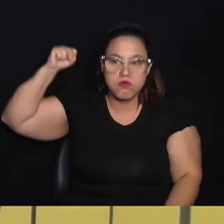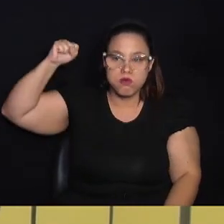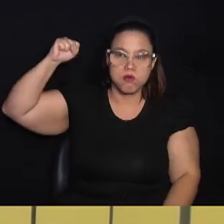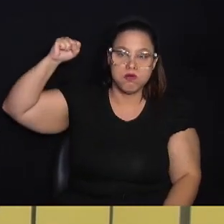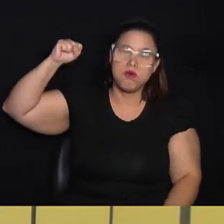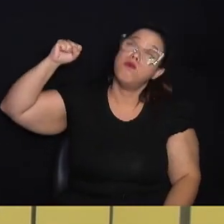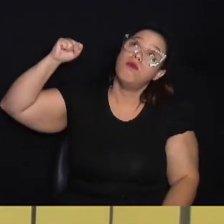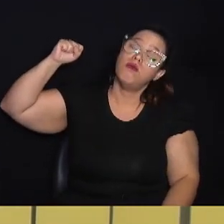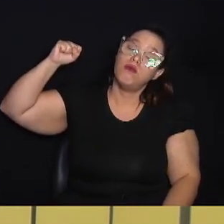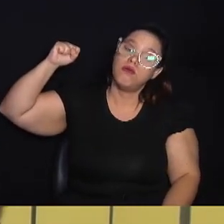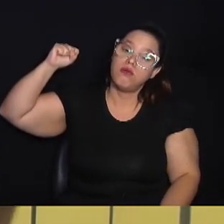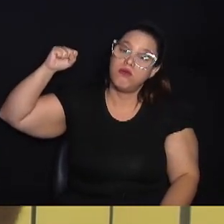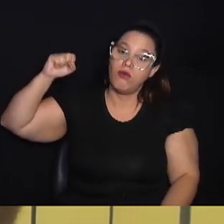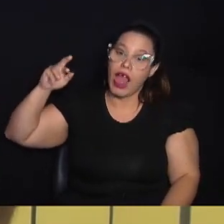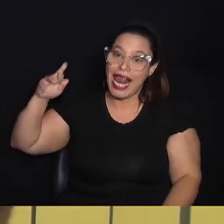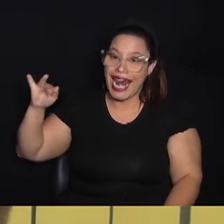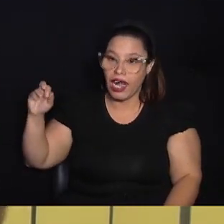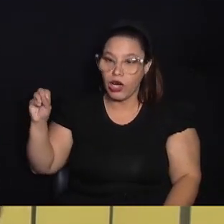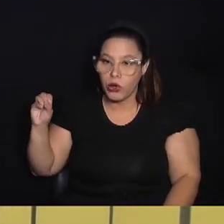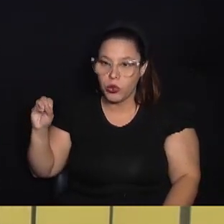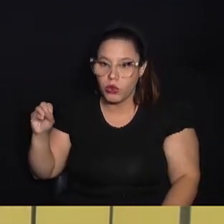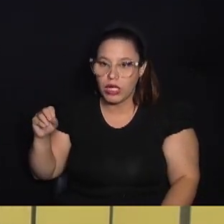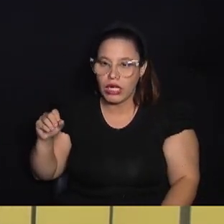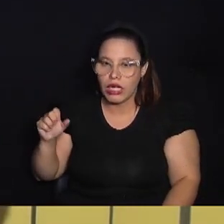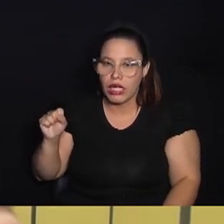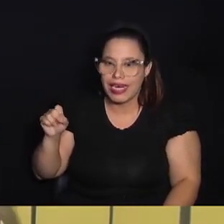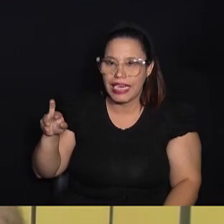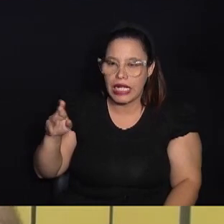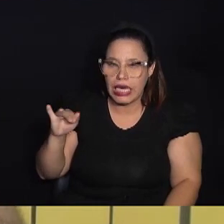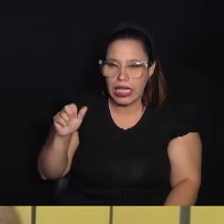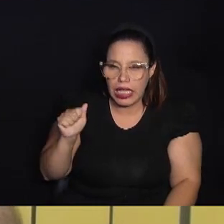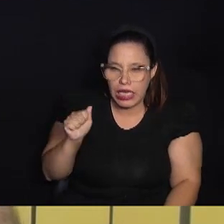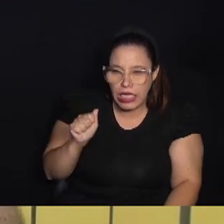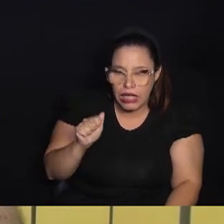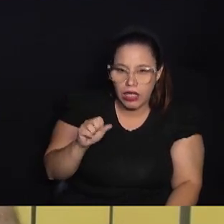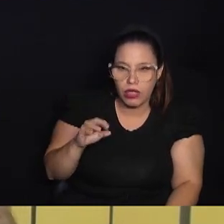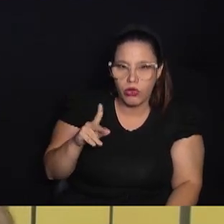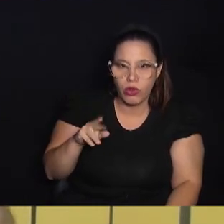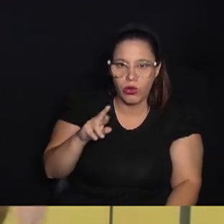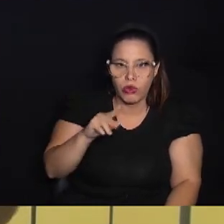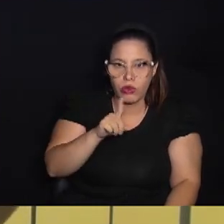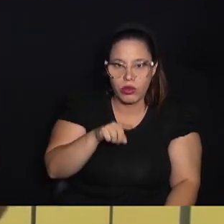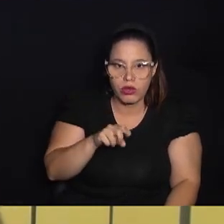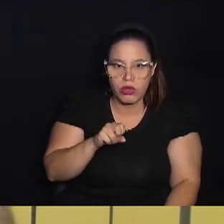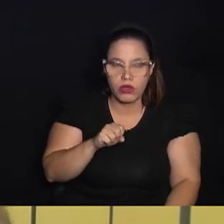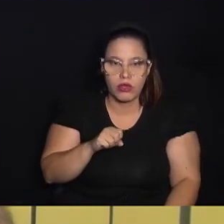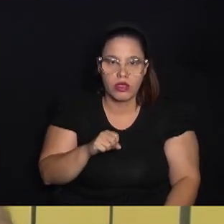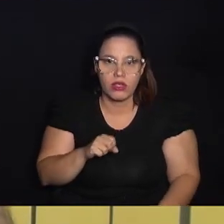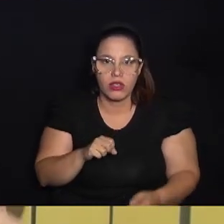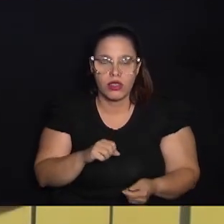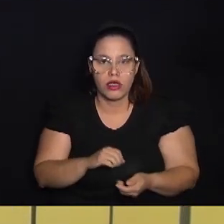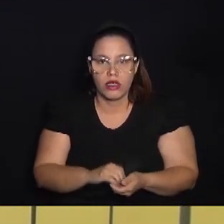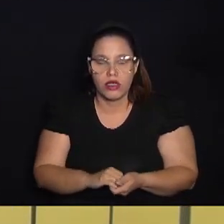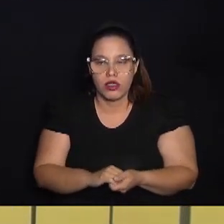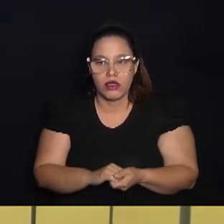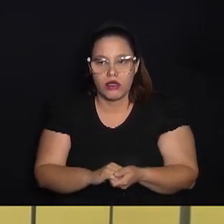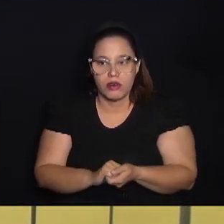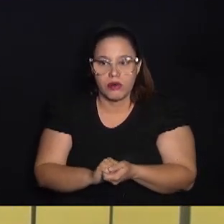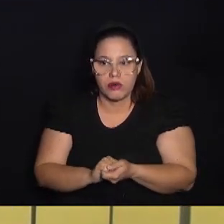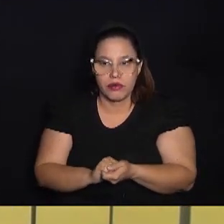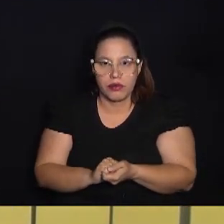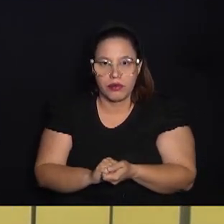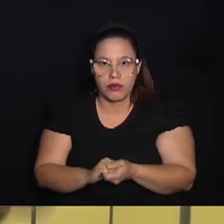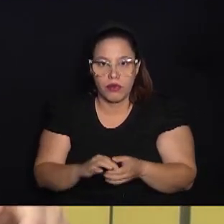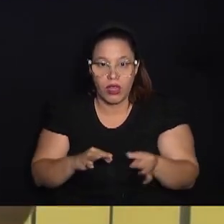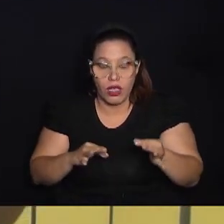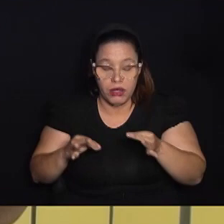ficou no largo Santa Cruz e depois ela foi levado ela foi levada até onde era o cemitério dos cativos Onde fica mais ou menos o Largo São Benedito então a dinâmica da